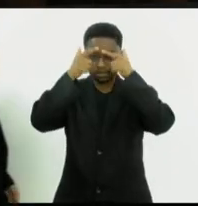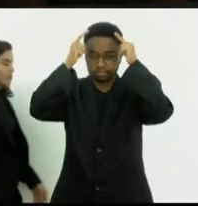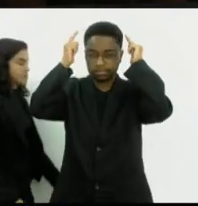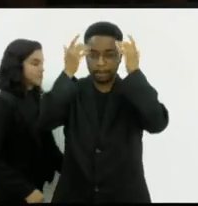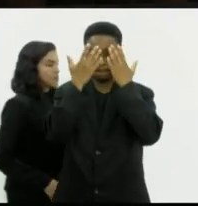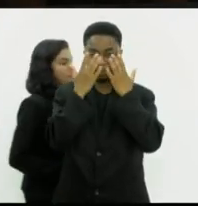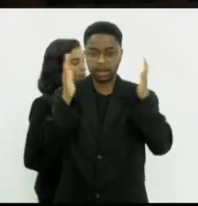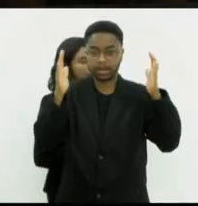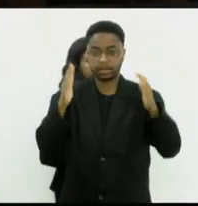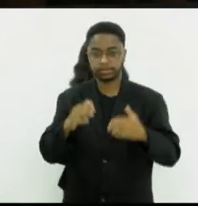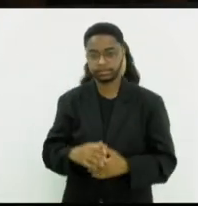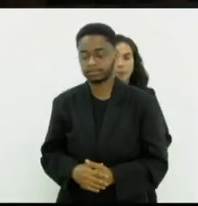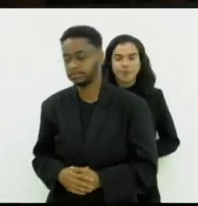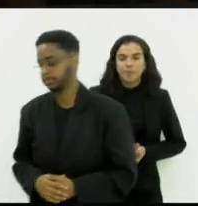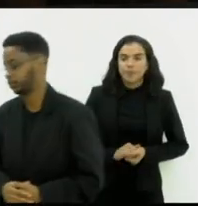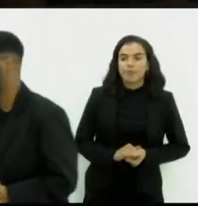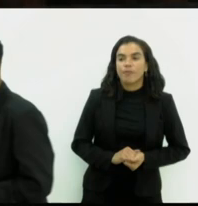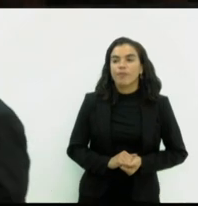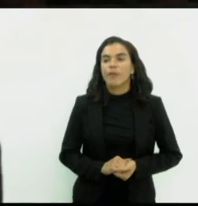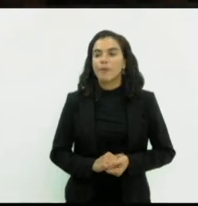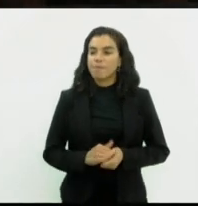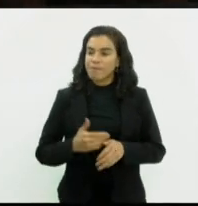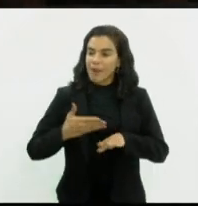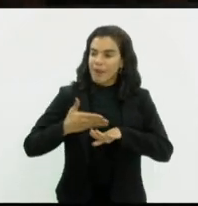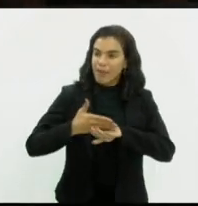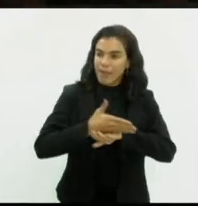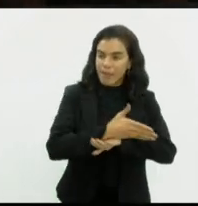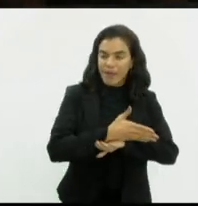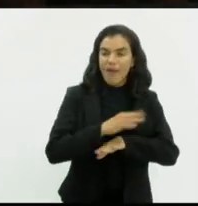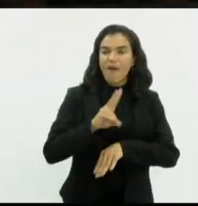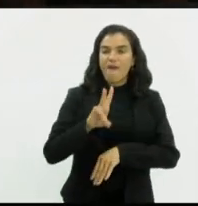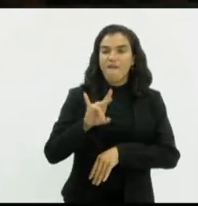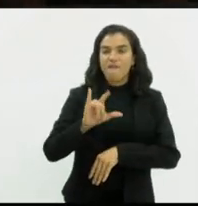brilhante, tente adentrar na Vila do João.